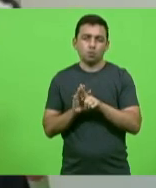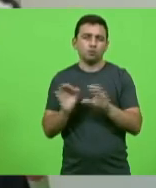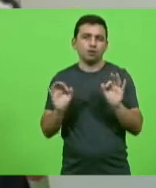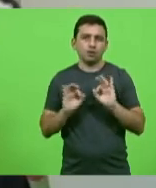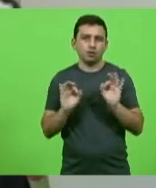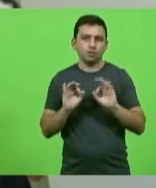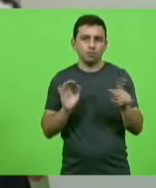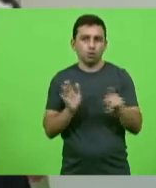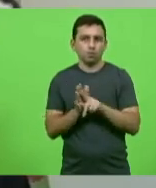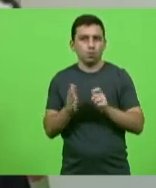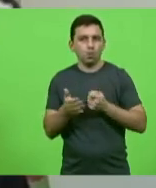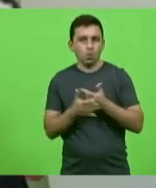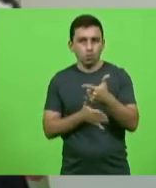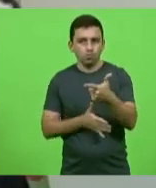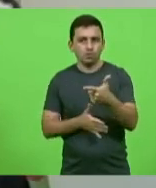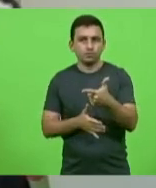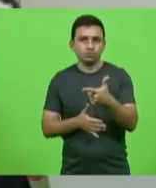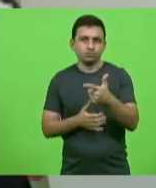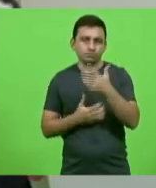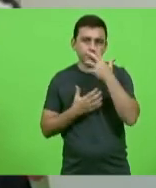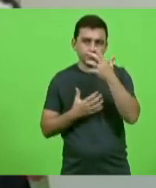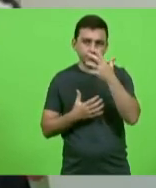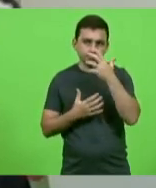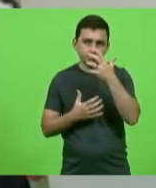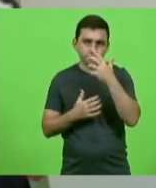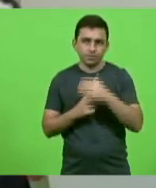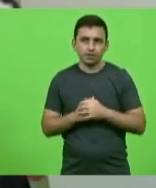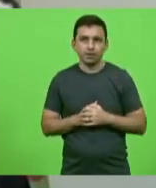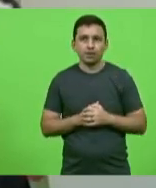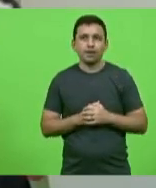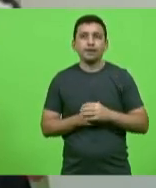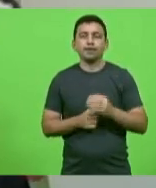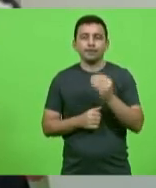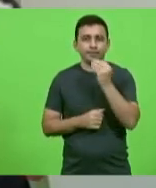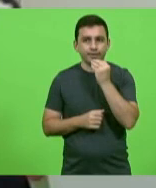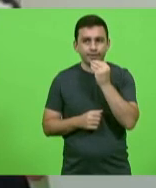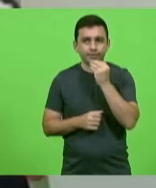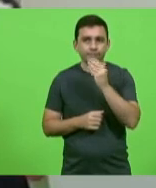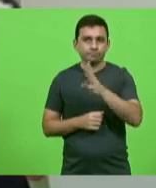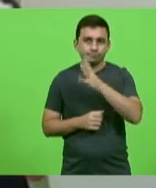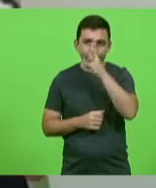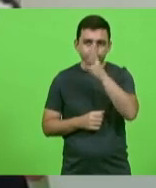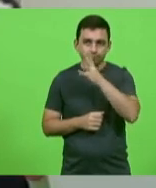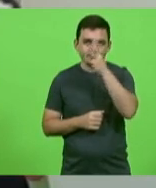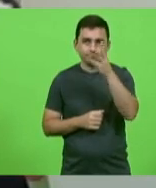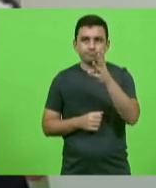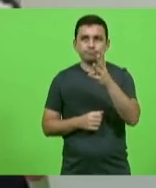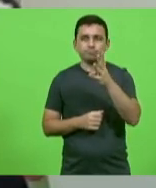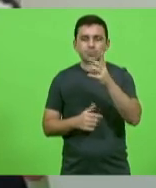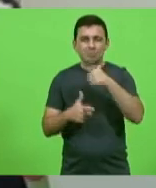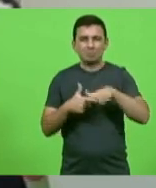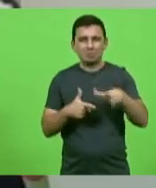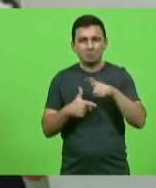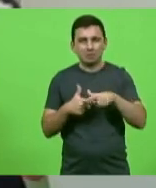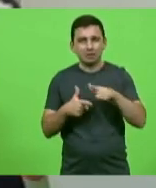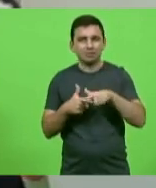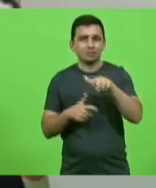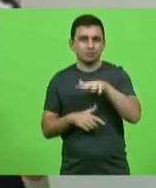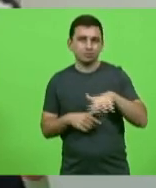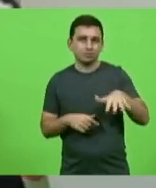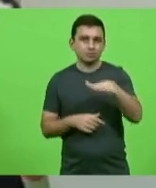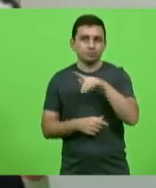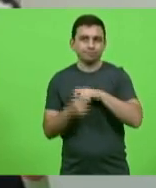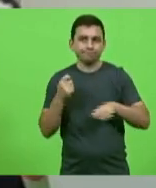dos respiradores é claro que foi uma compra equivocada desastrada no